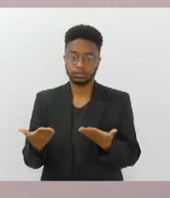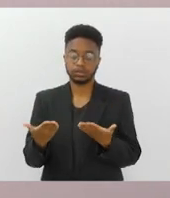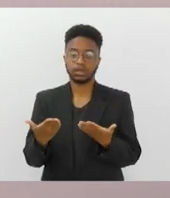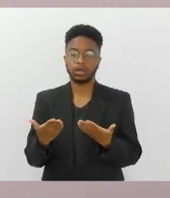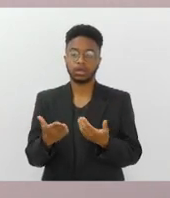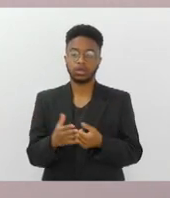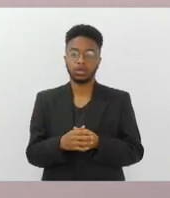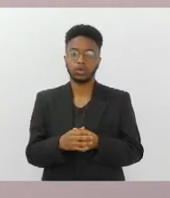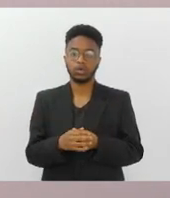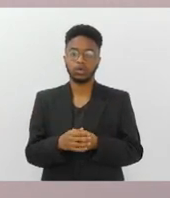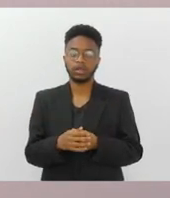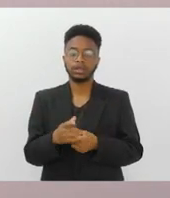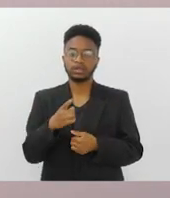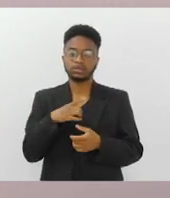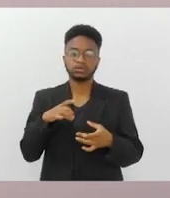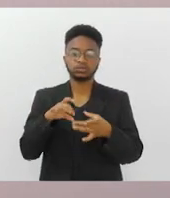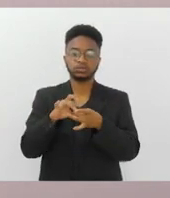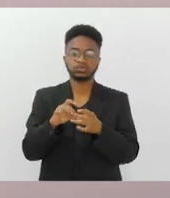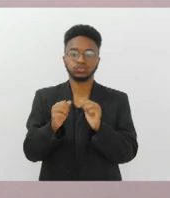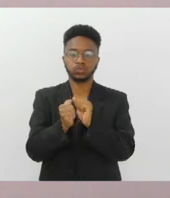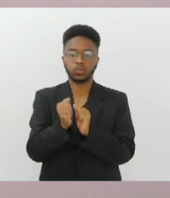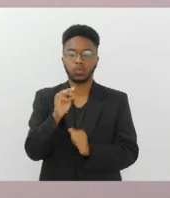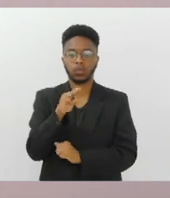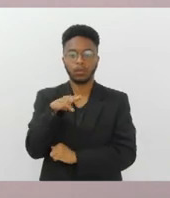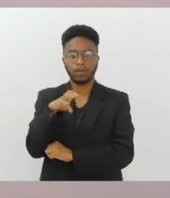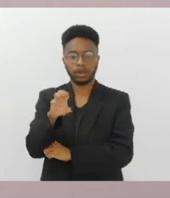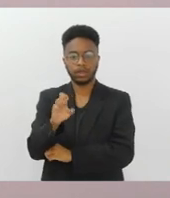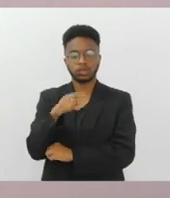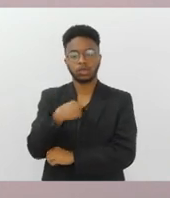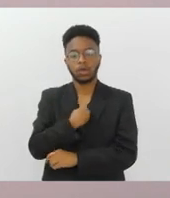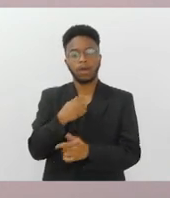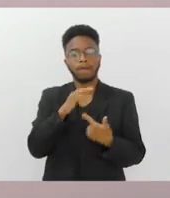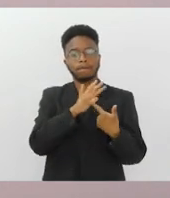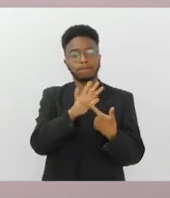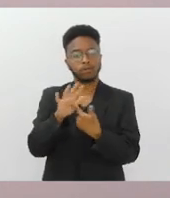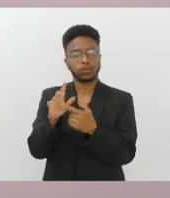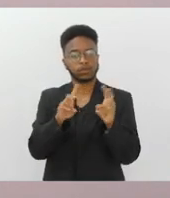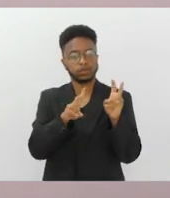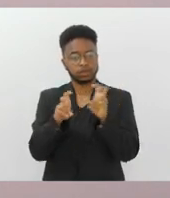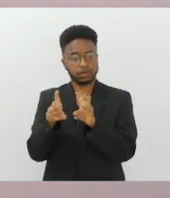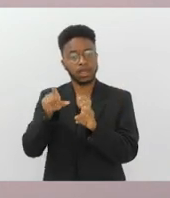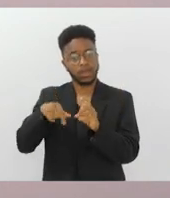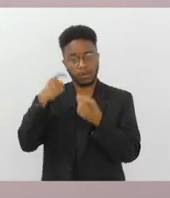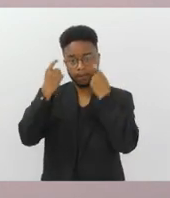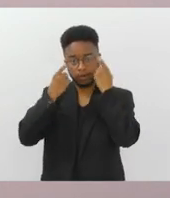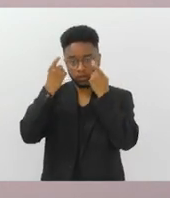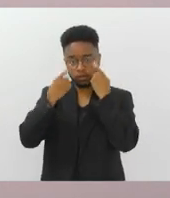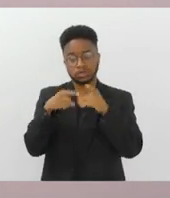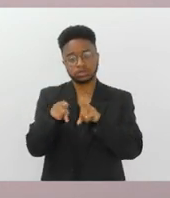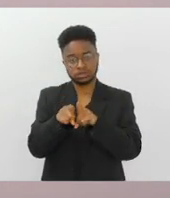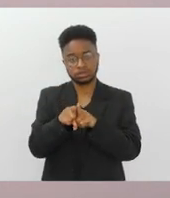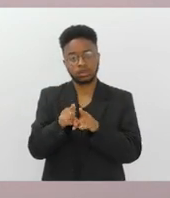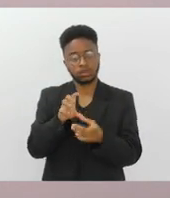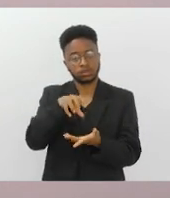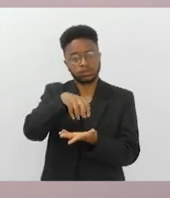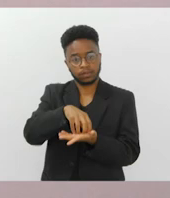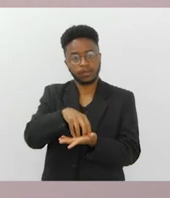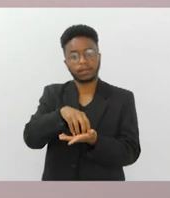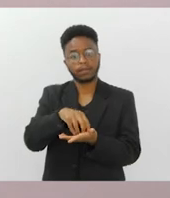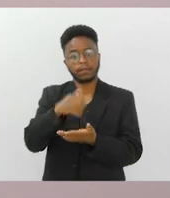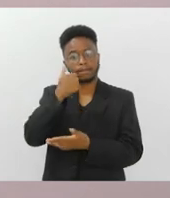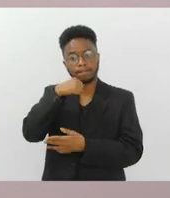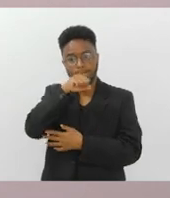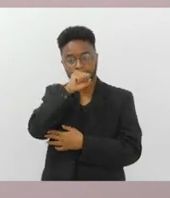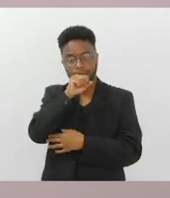Lira, no UME, a gente trouxe essas questões como uma preocupação, né? A unidade materno-infantil fica